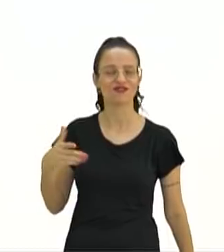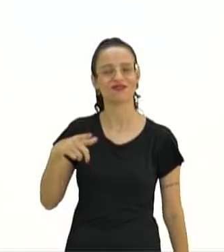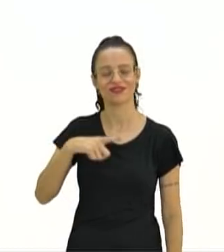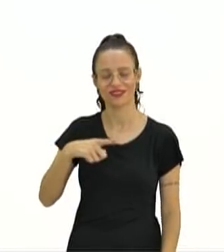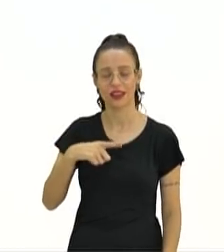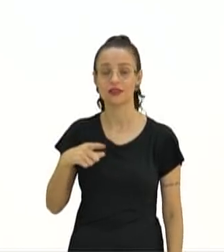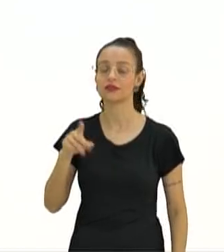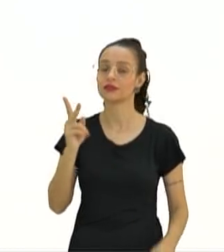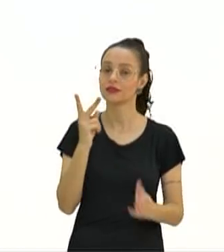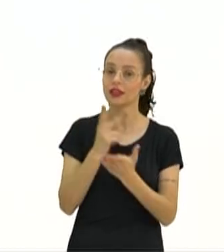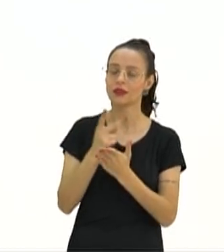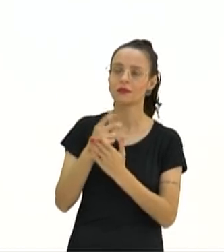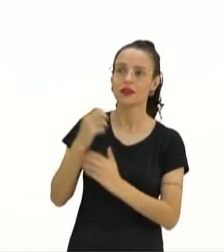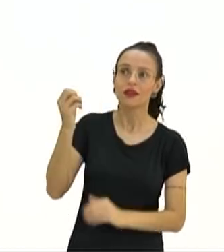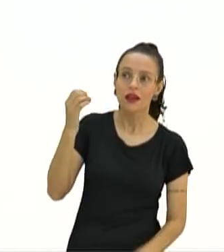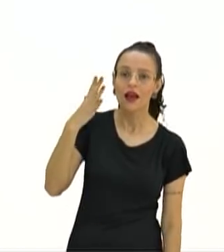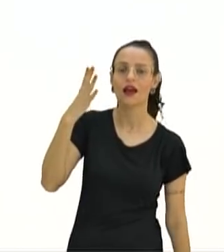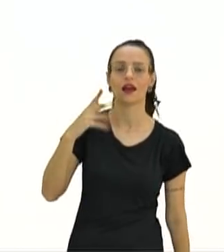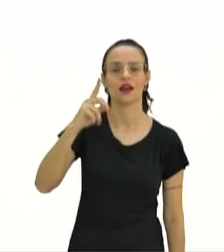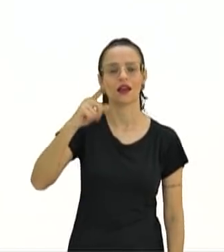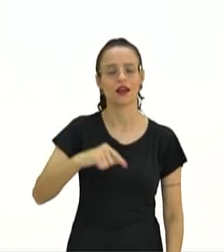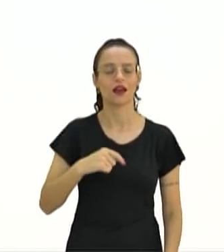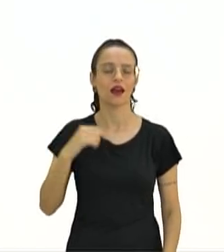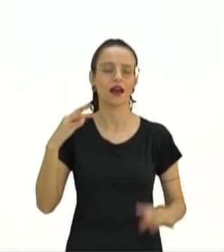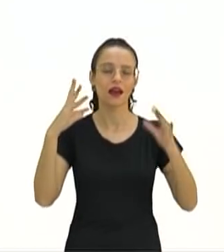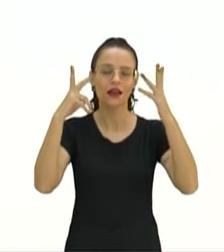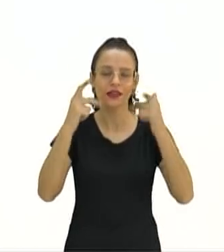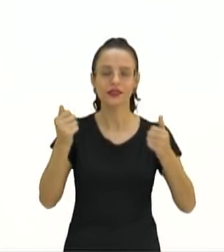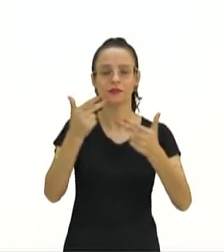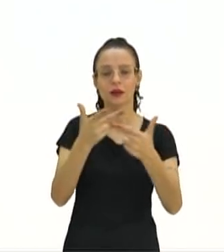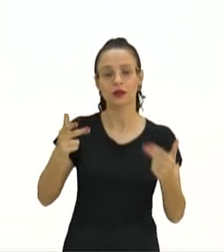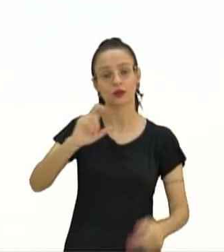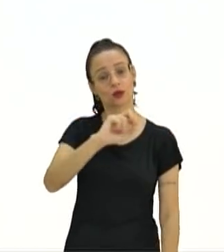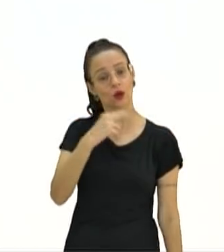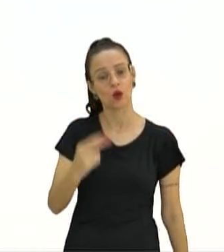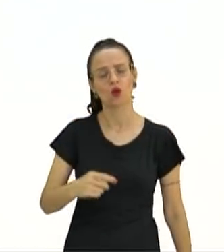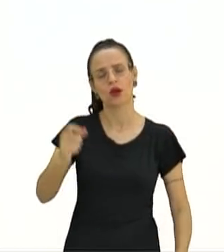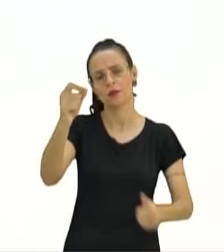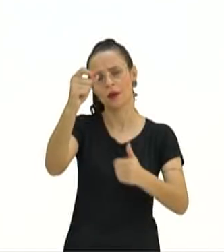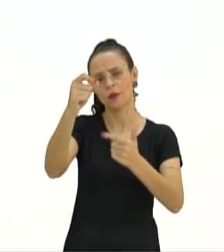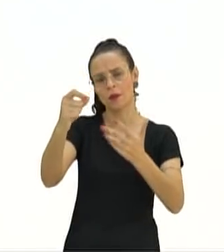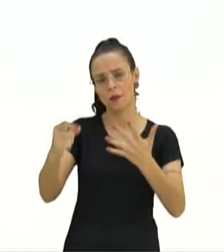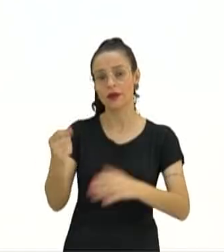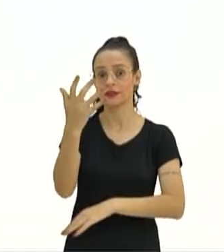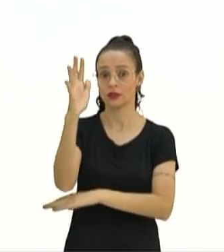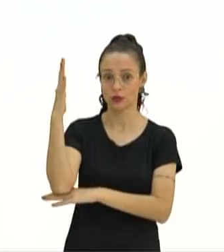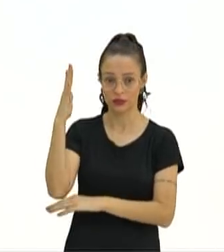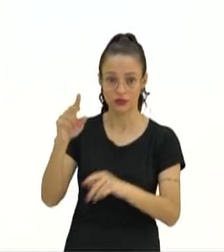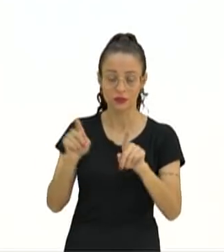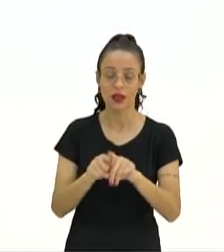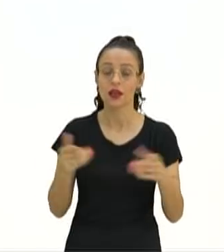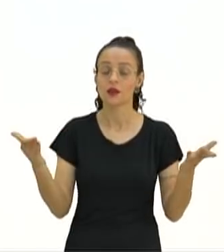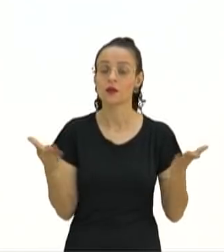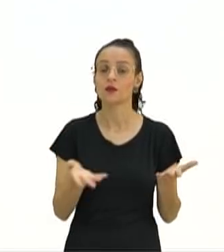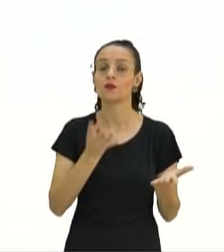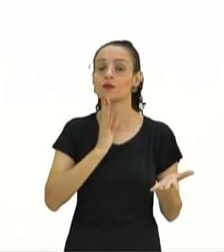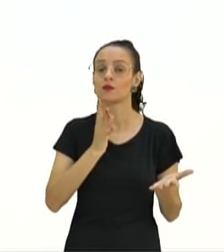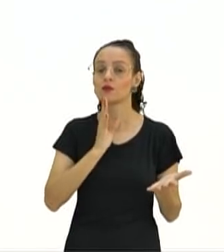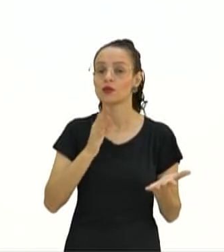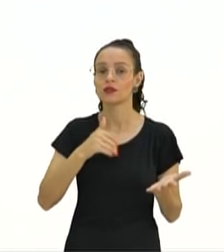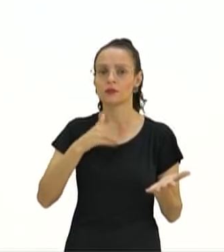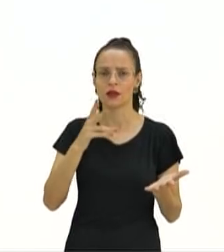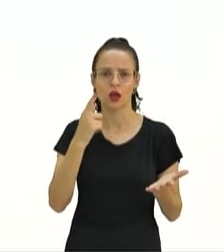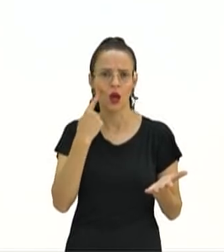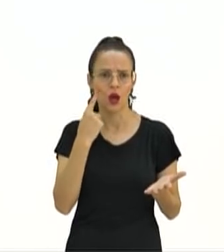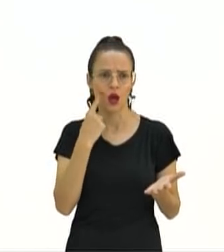sempre inspirado em animais ou elementos da natureza também, beleza? Aí agora a gente vai conhecer alguns mais de